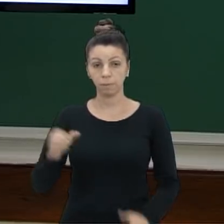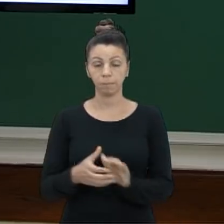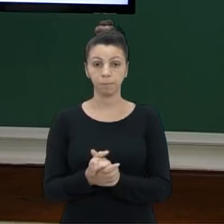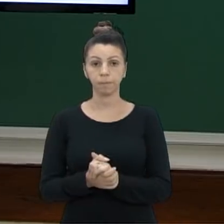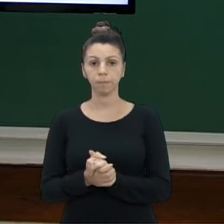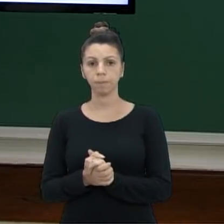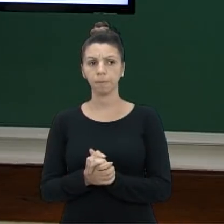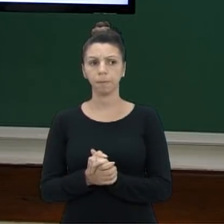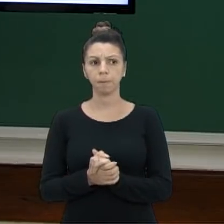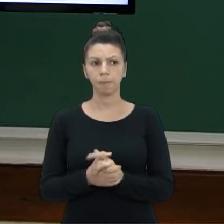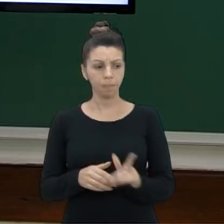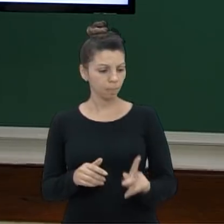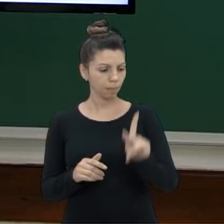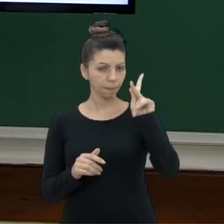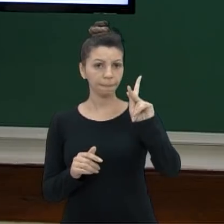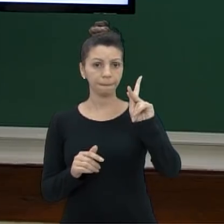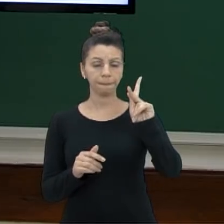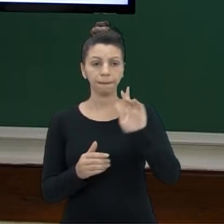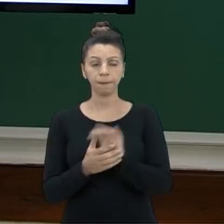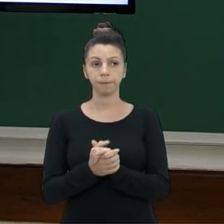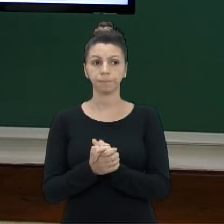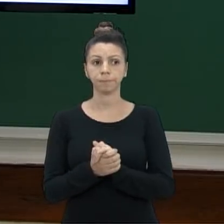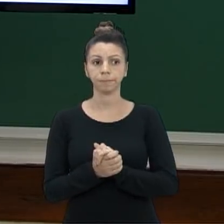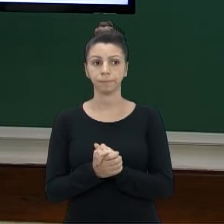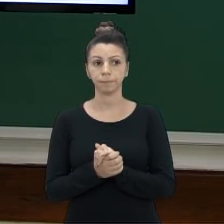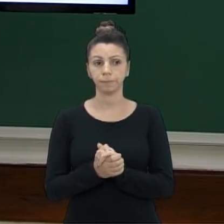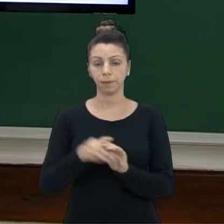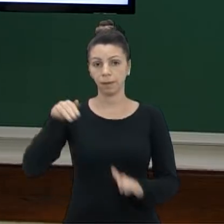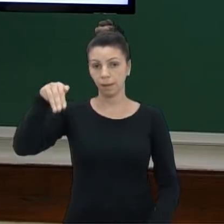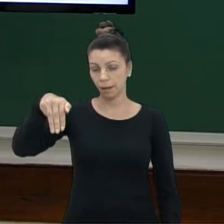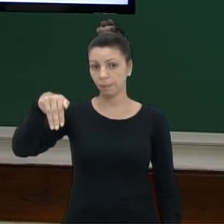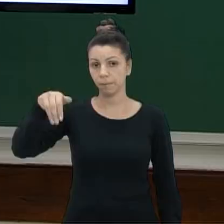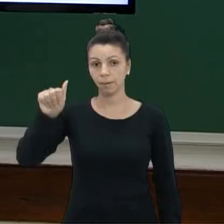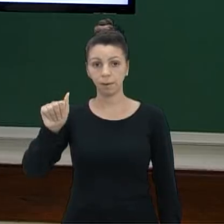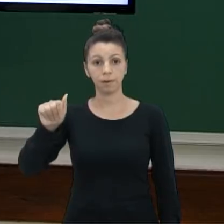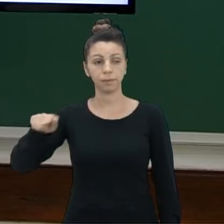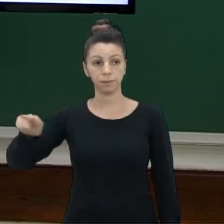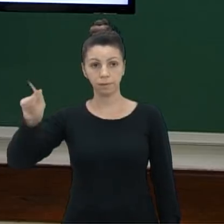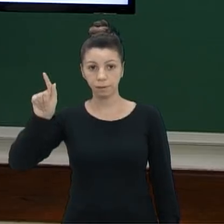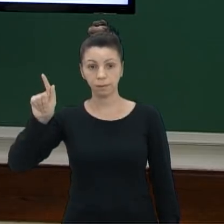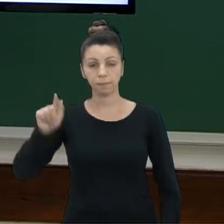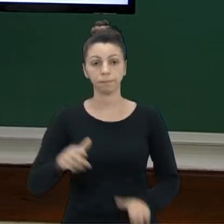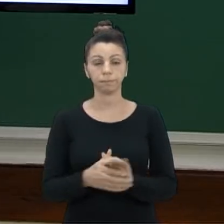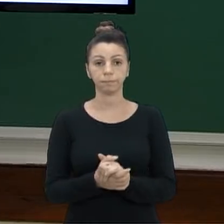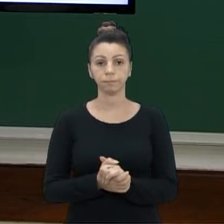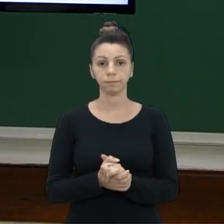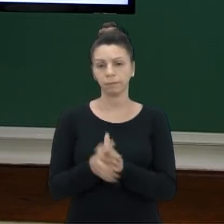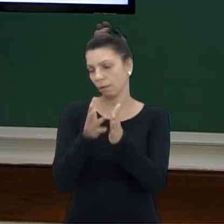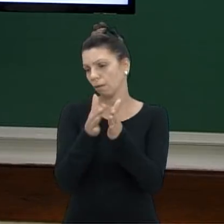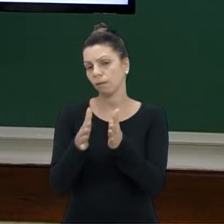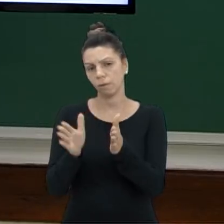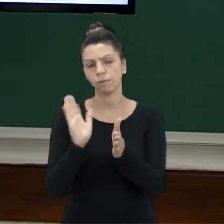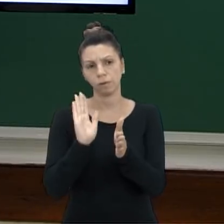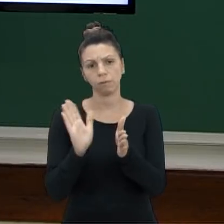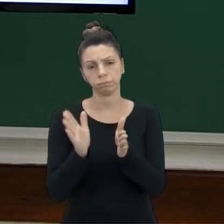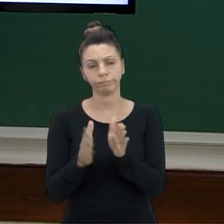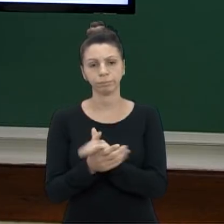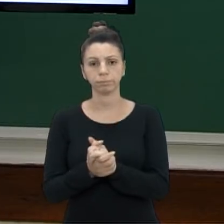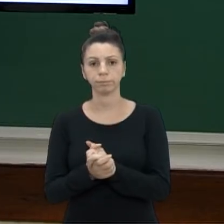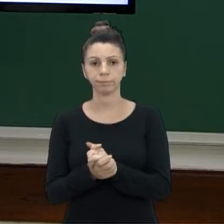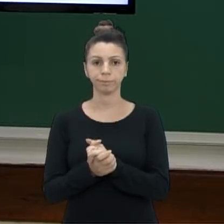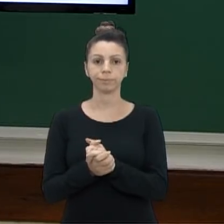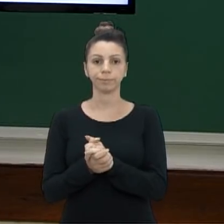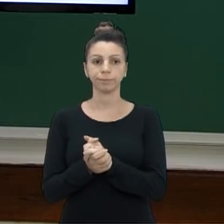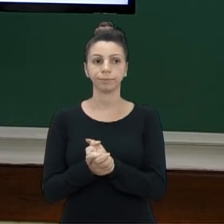Qzinho, a miriagrama é o MAG. As outras unidades vocês já têm na tabela anterior, é